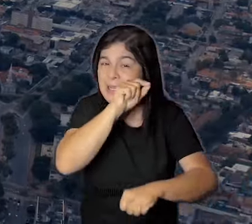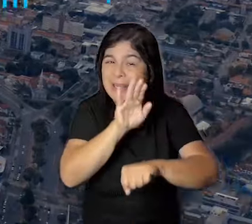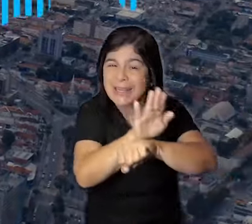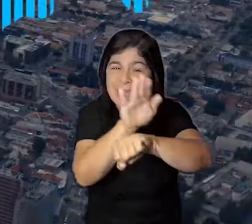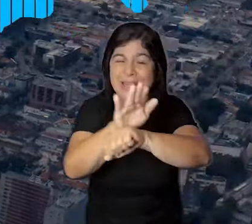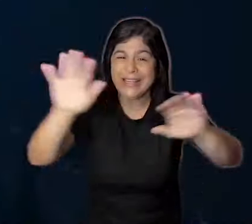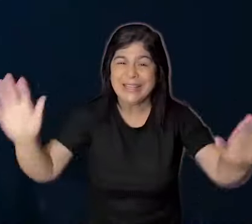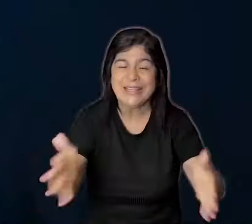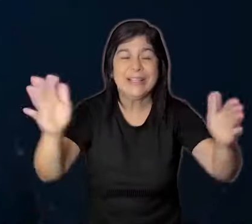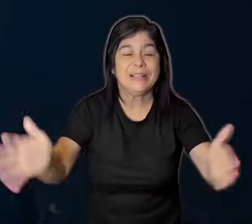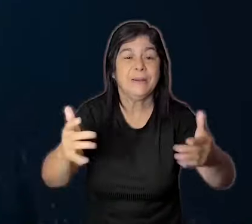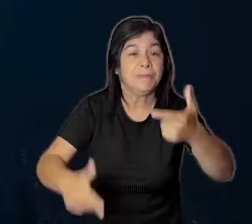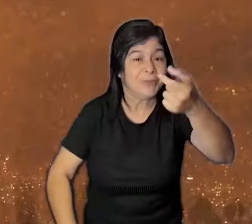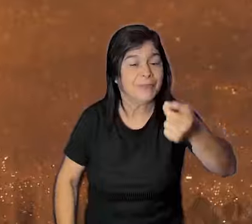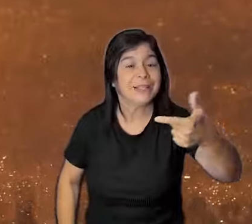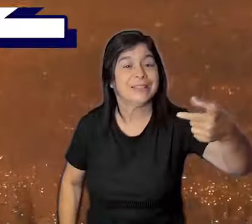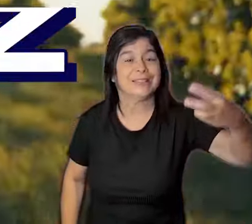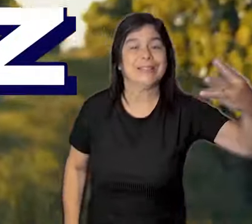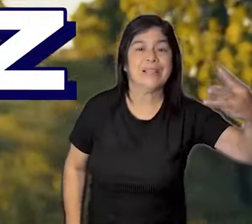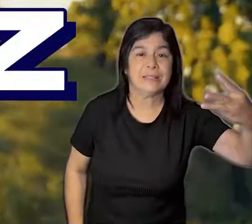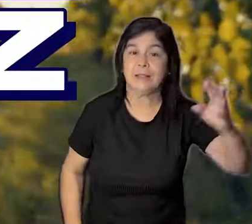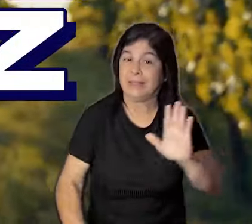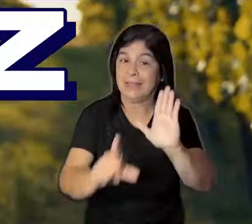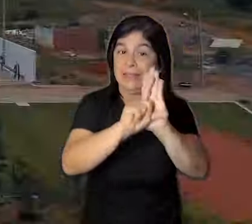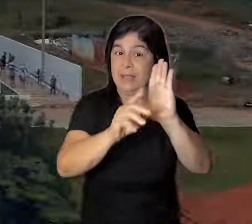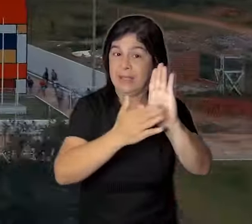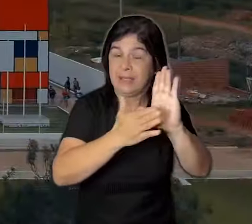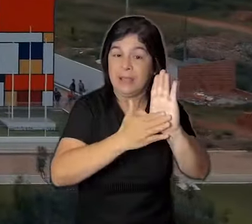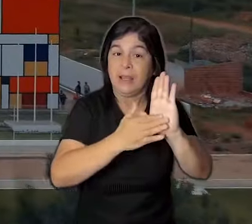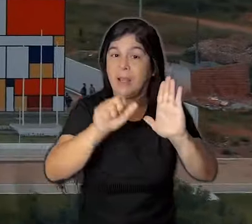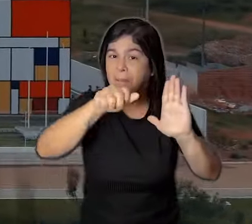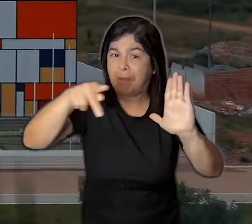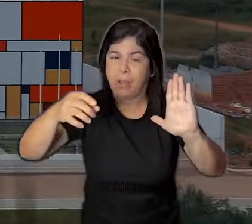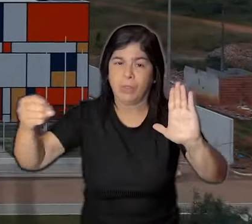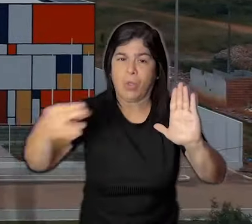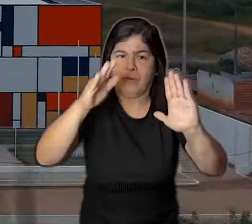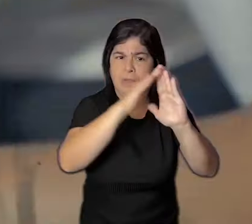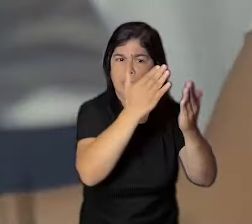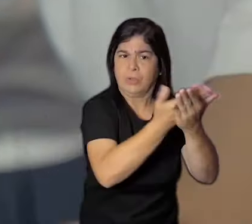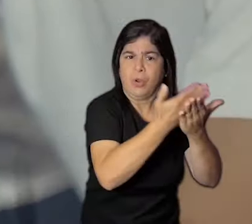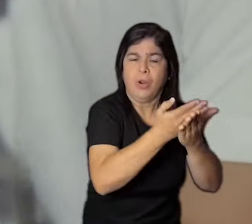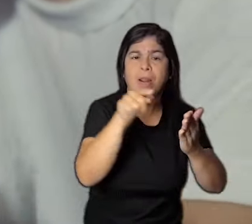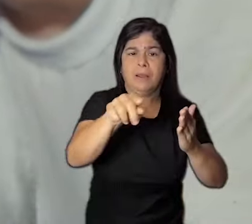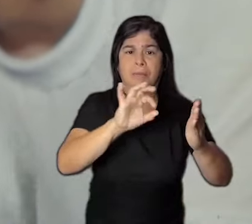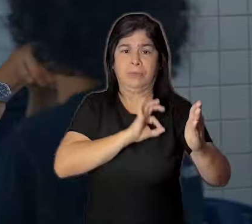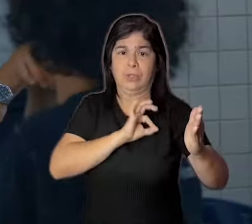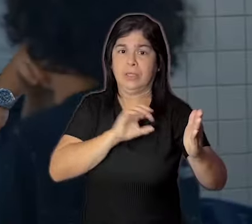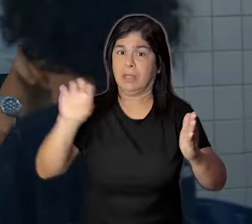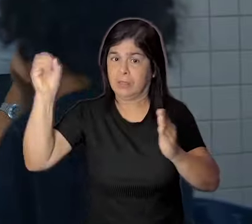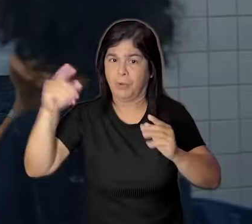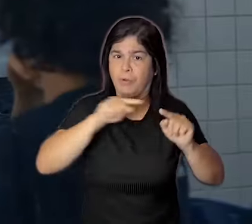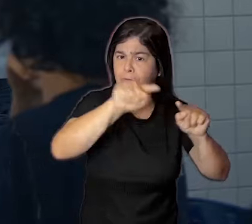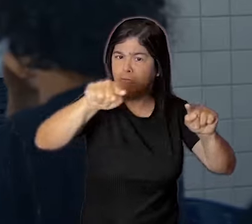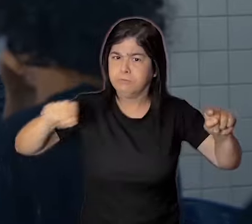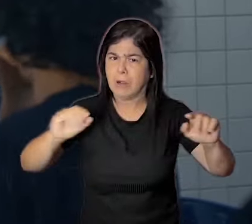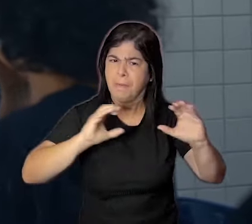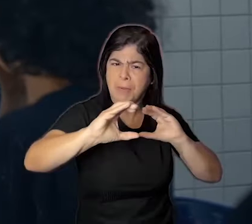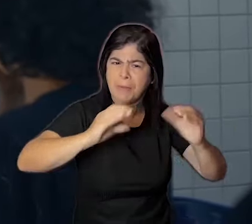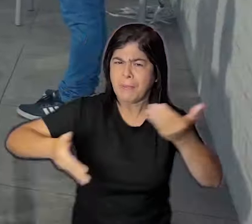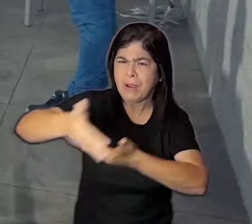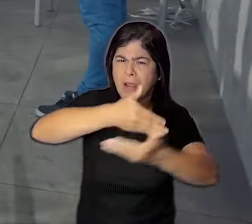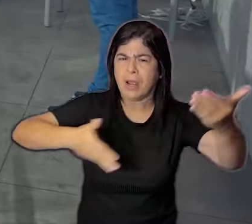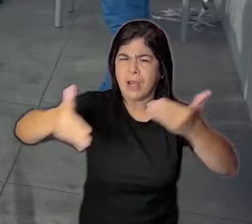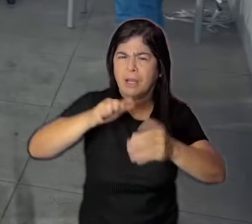por toda Paraíba, onde o povo precisa, Assembleia vai. Em 2023, agora é lei. Novo aplicativo Escola Segura liga colégios,